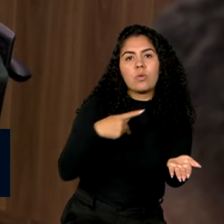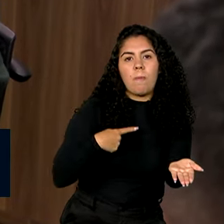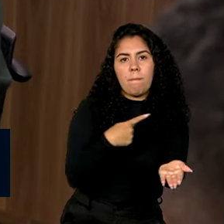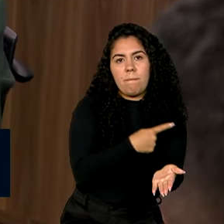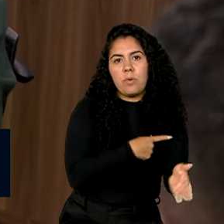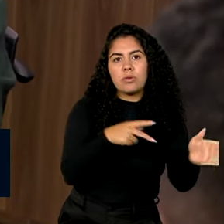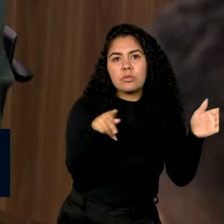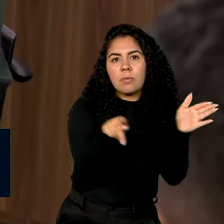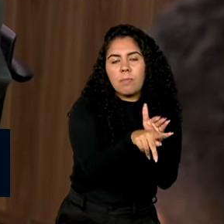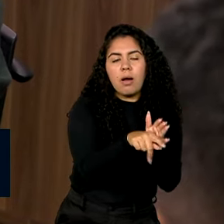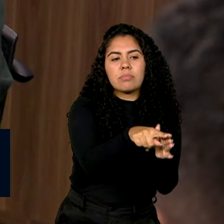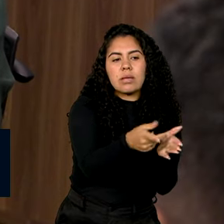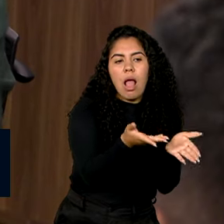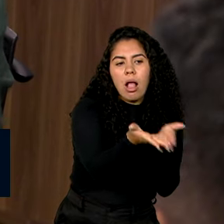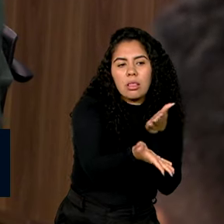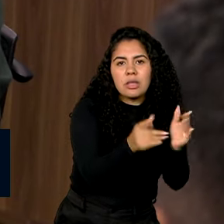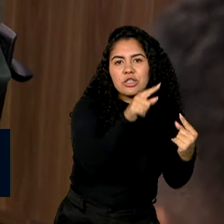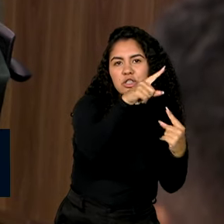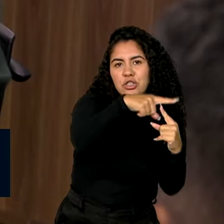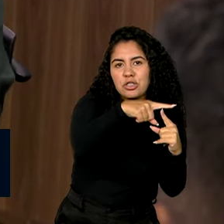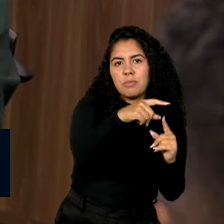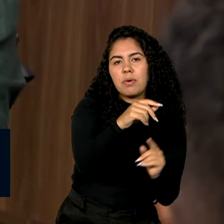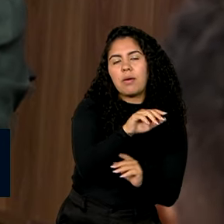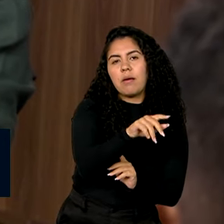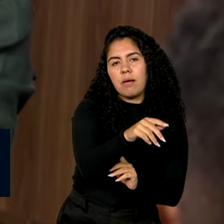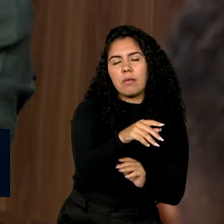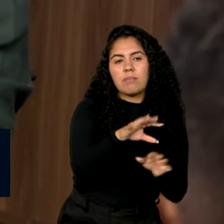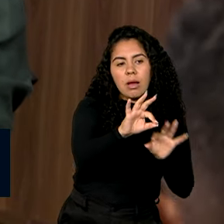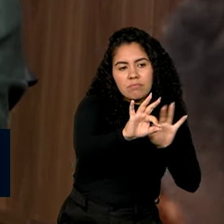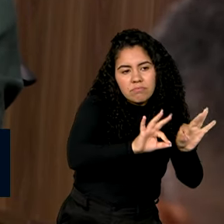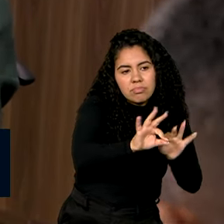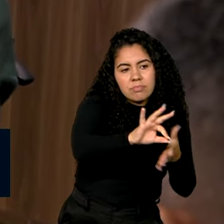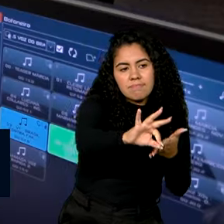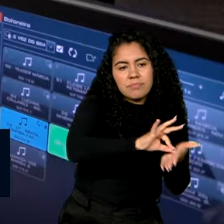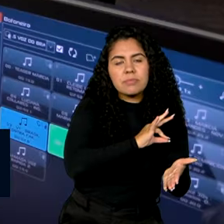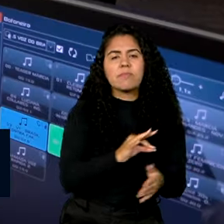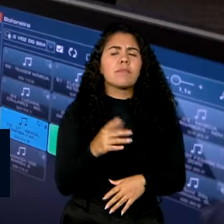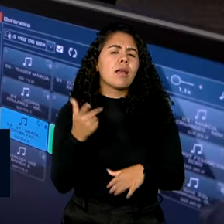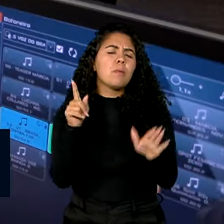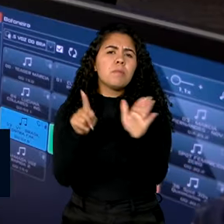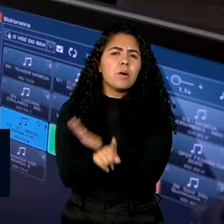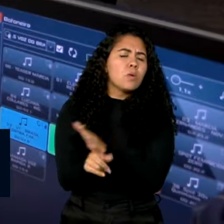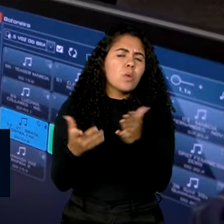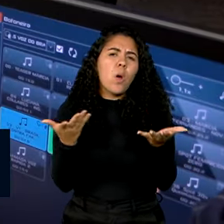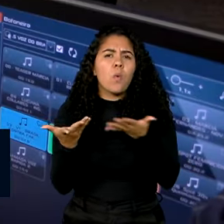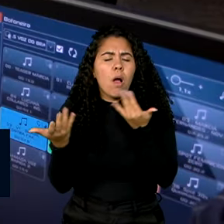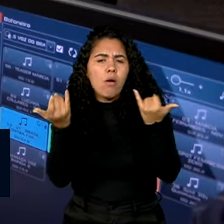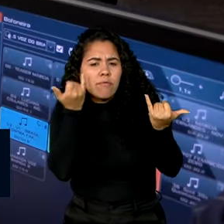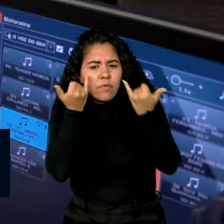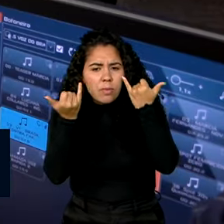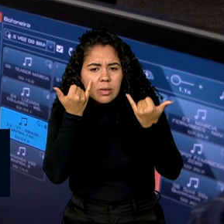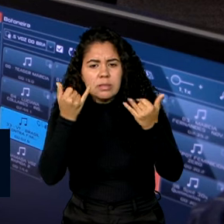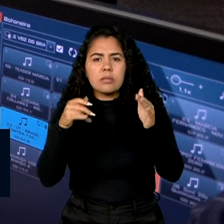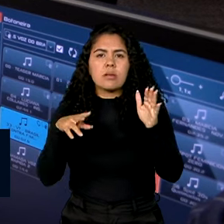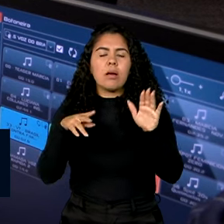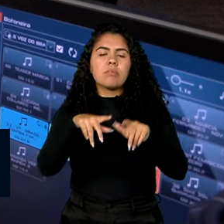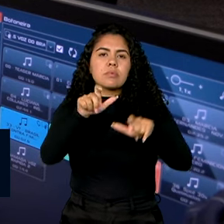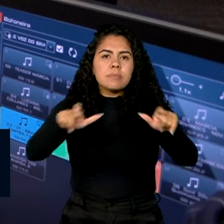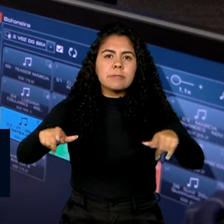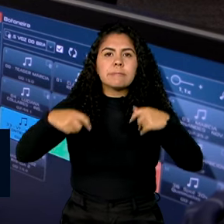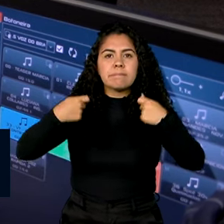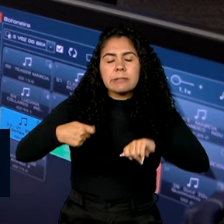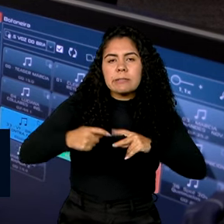cidade fazer a inscrição e regularizar sua situação e quais são as informações dos beneficiários do BPC que devem